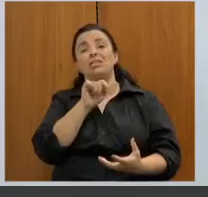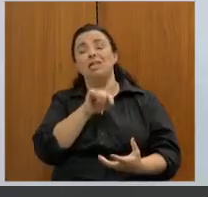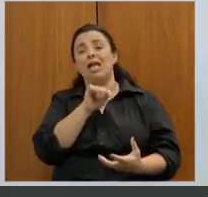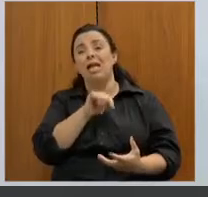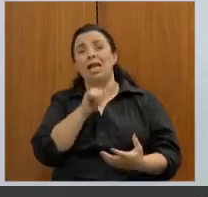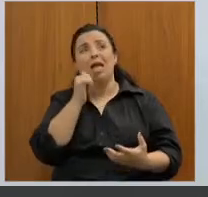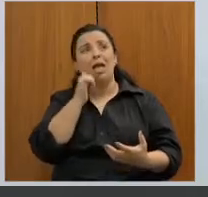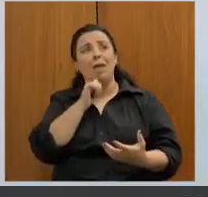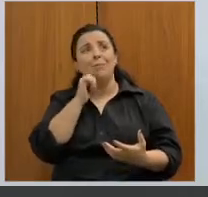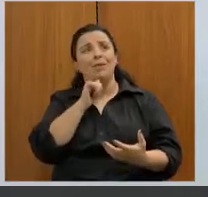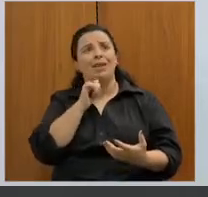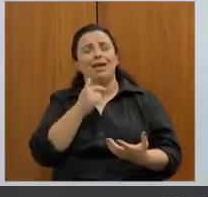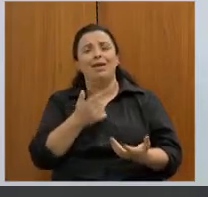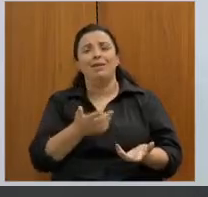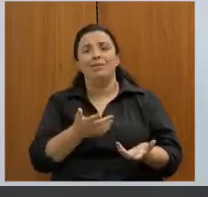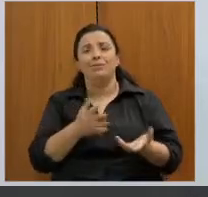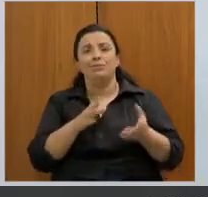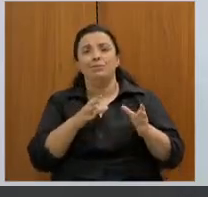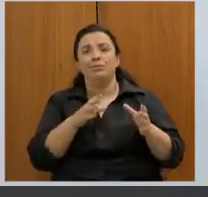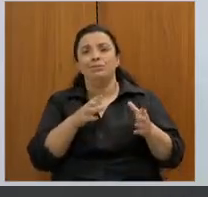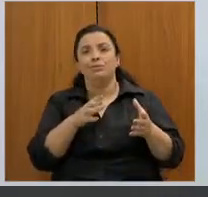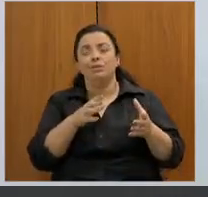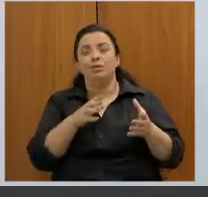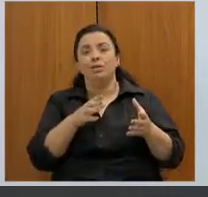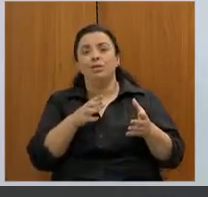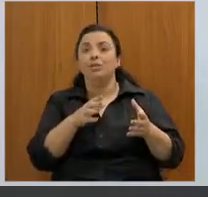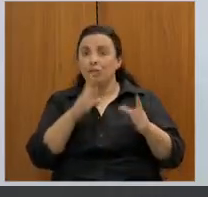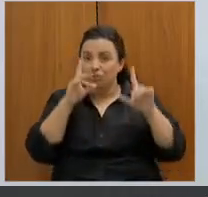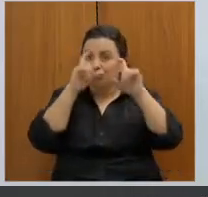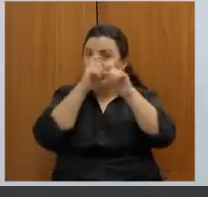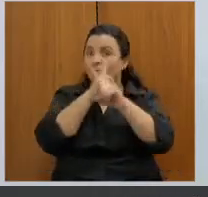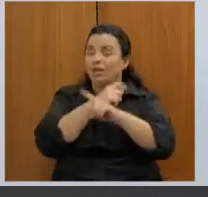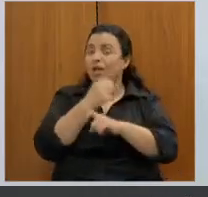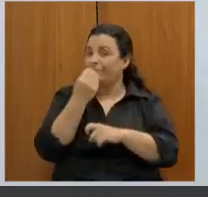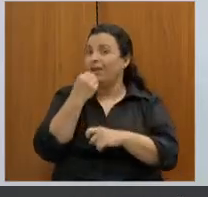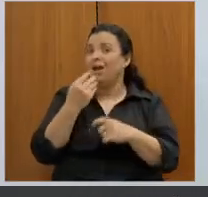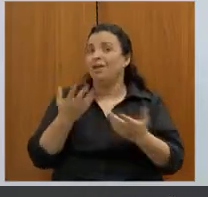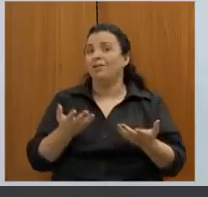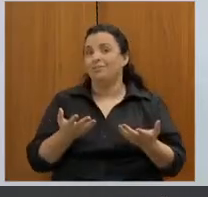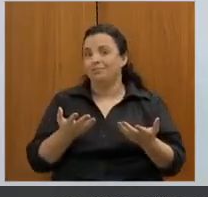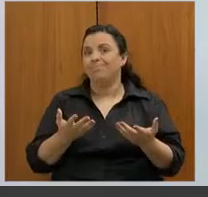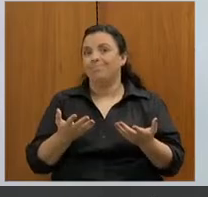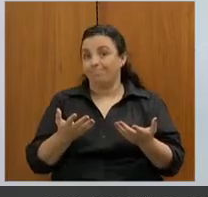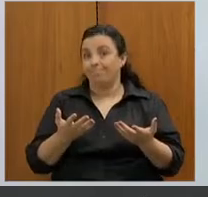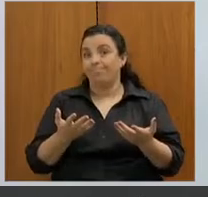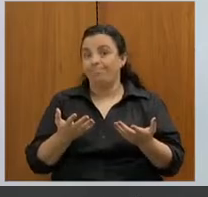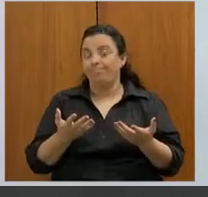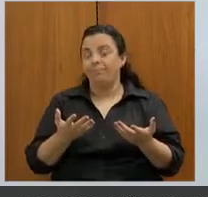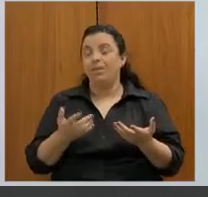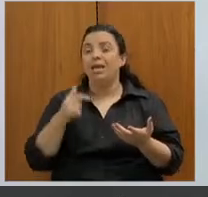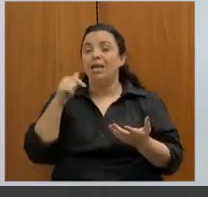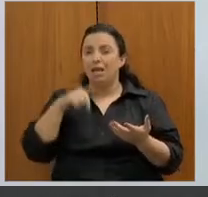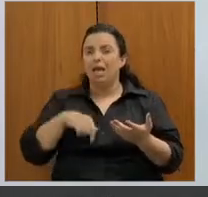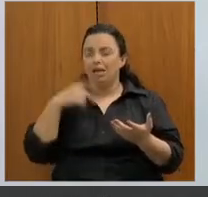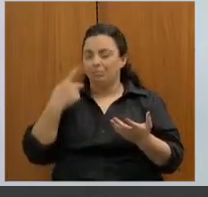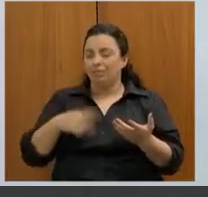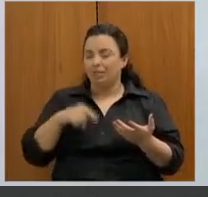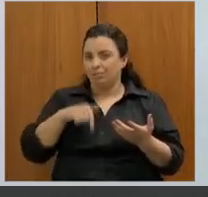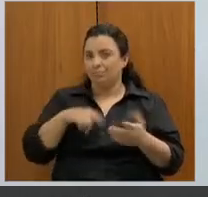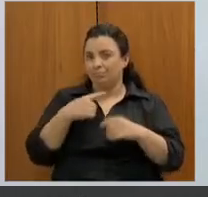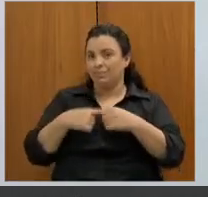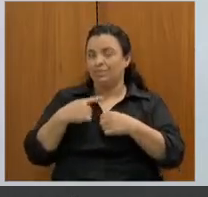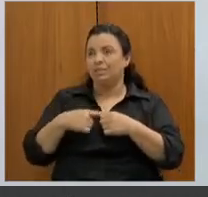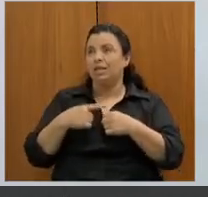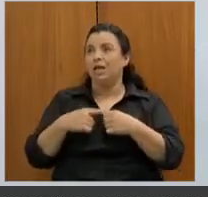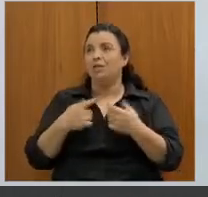de pessoas vulneráveis é aqui em Carmo do Paranaíba é nós